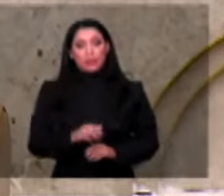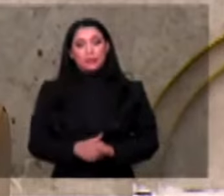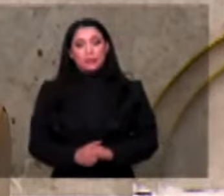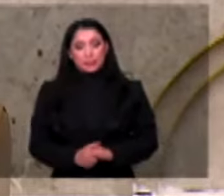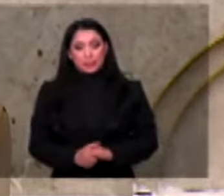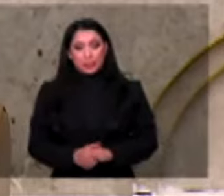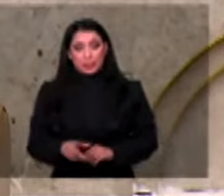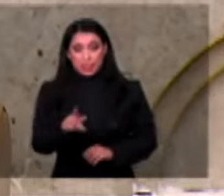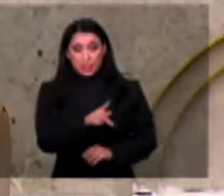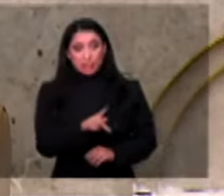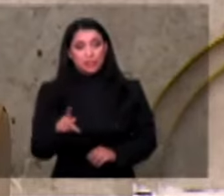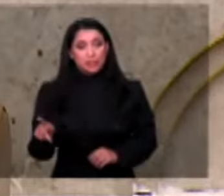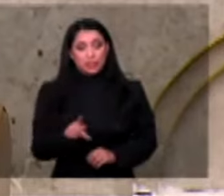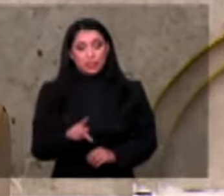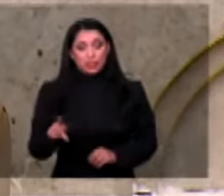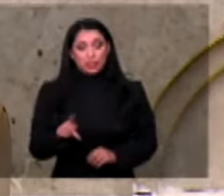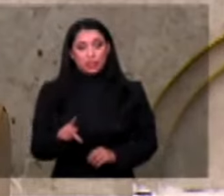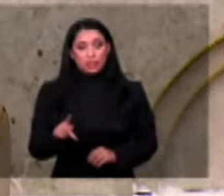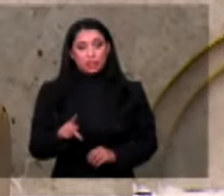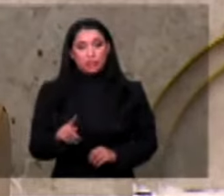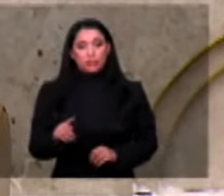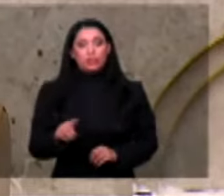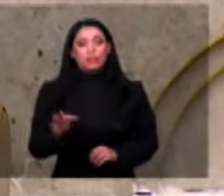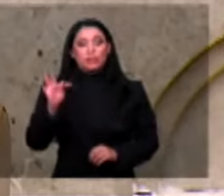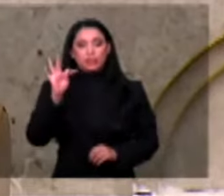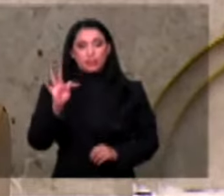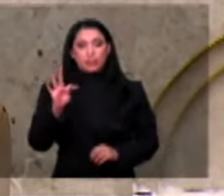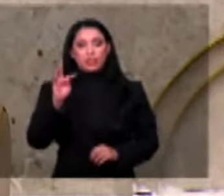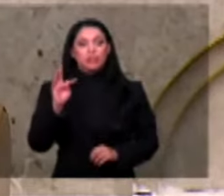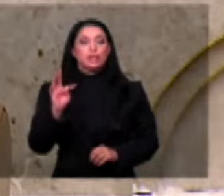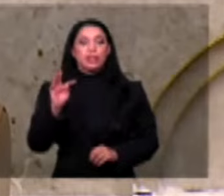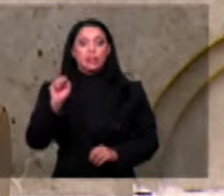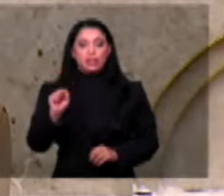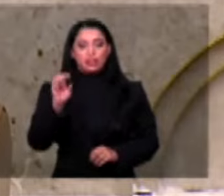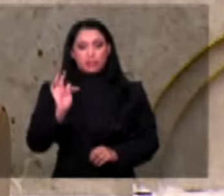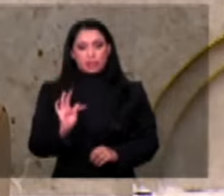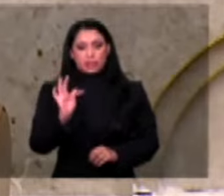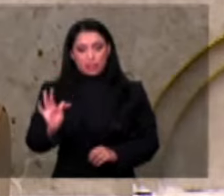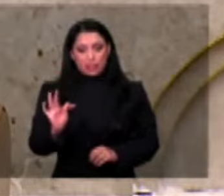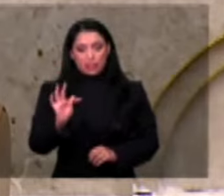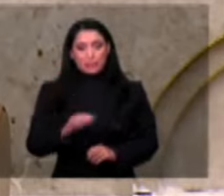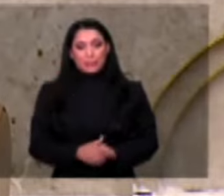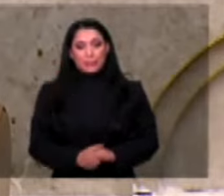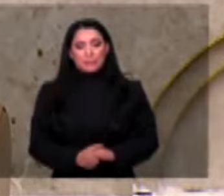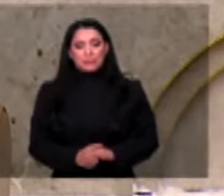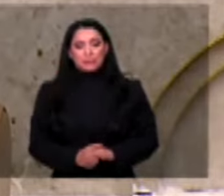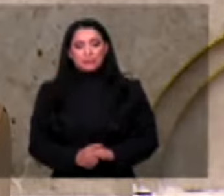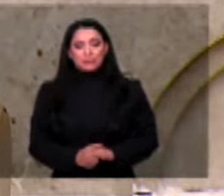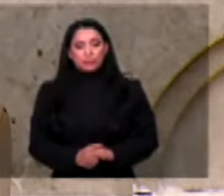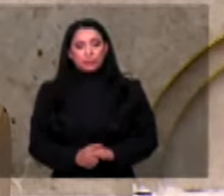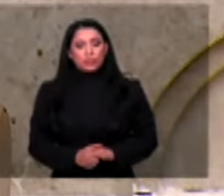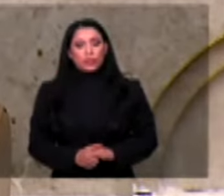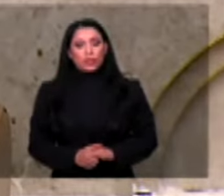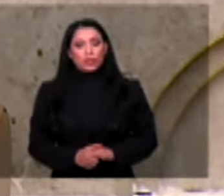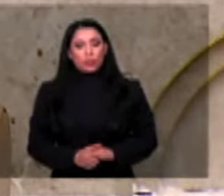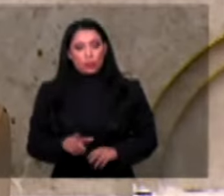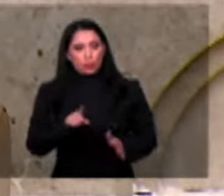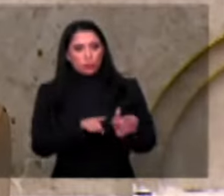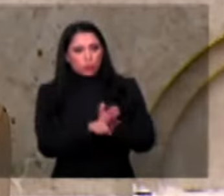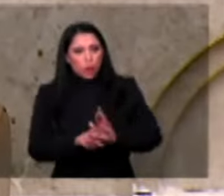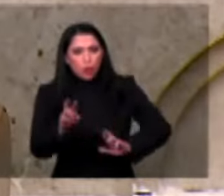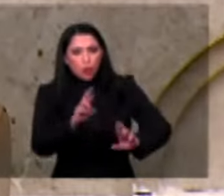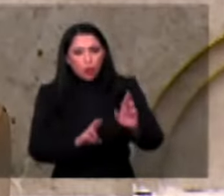O presidente do Tribunal Superior do Trabalho, ministro Emanuel Pereira. O Corregedor Nacional de